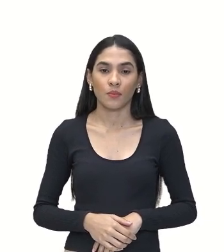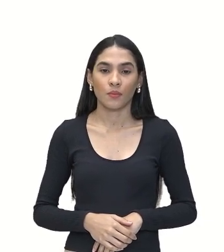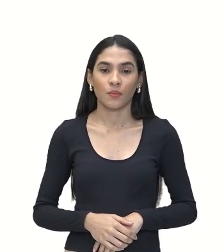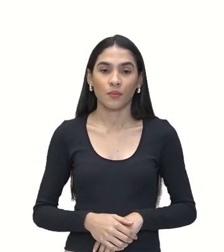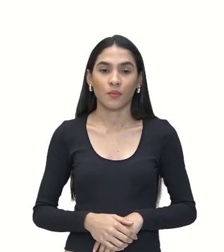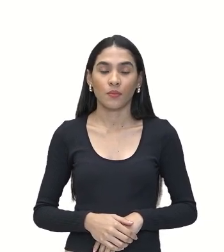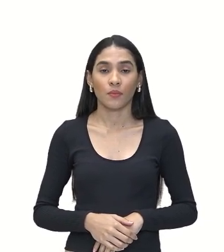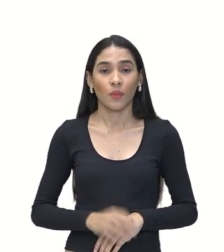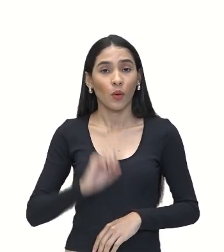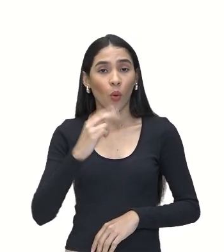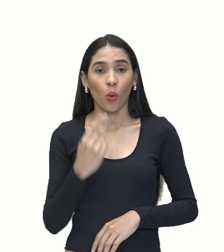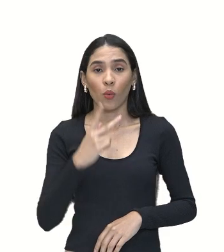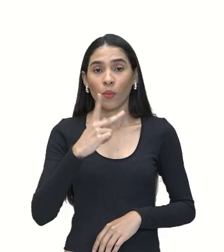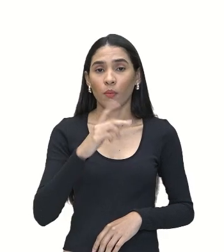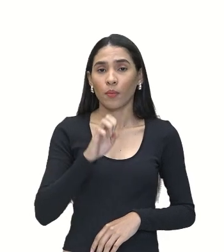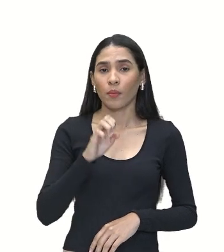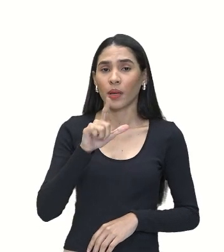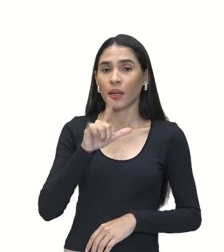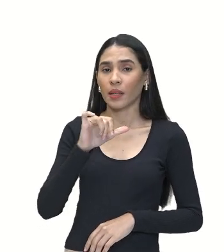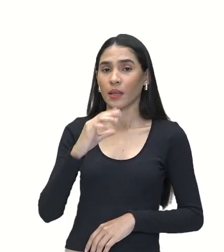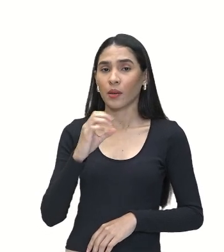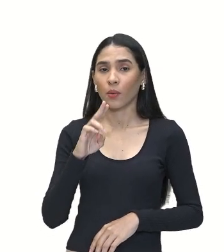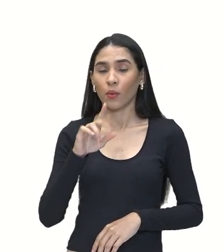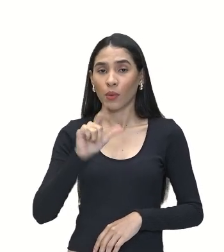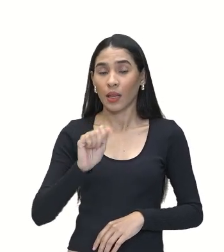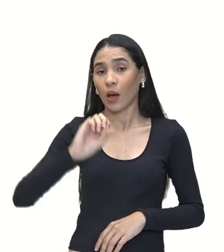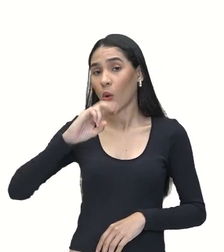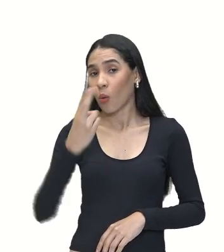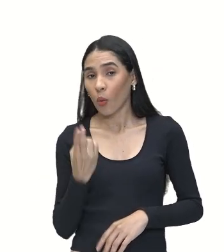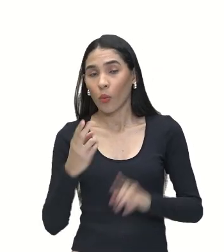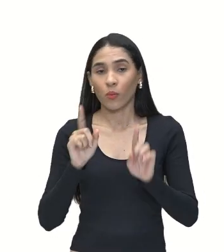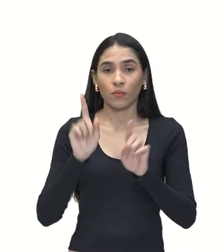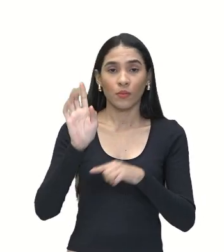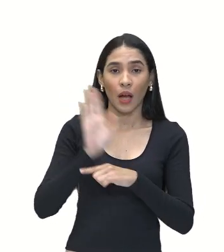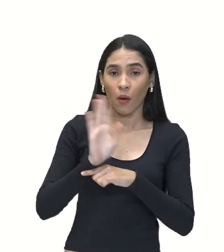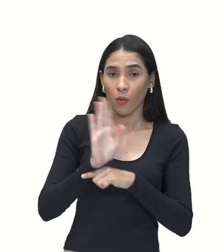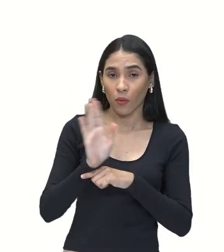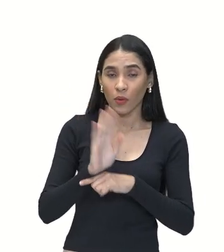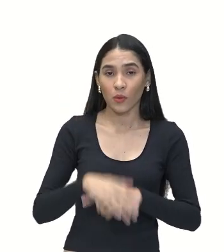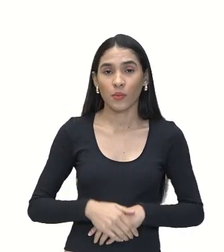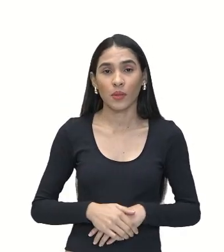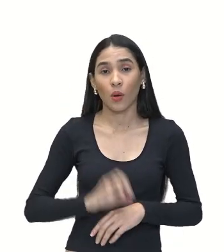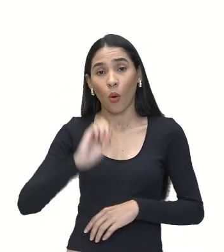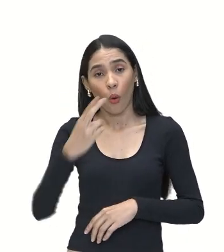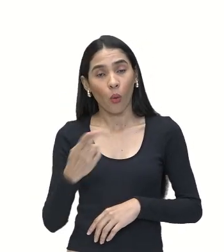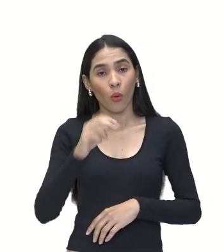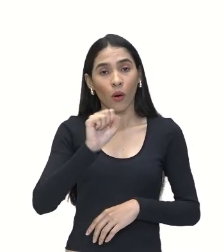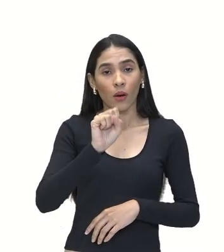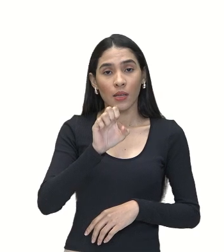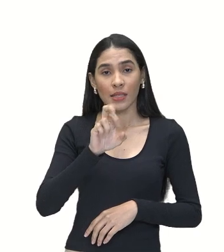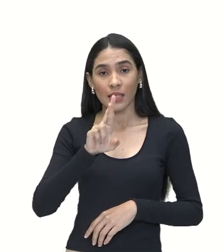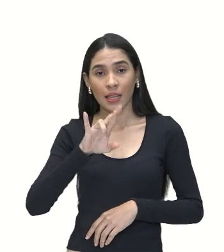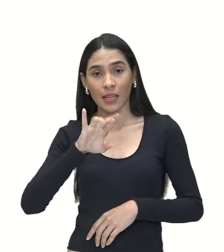à película, ou então ao filme, à série.